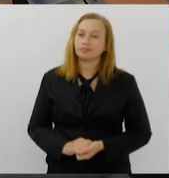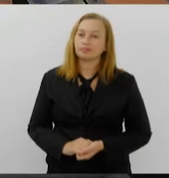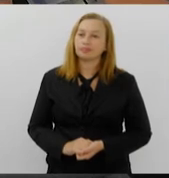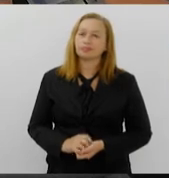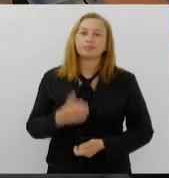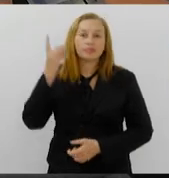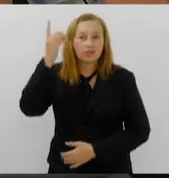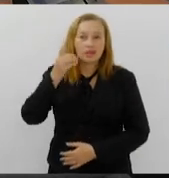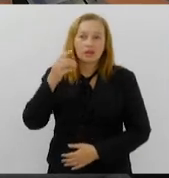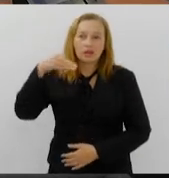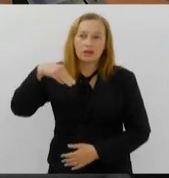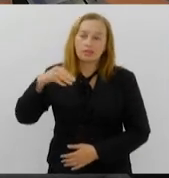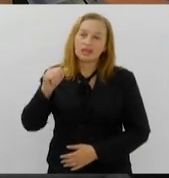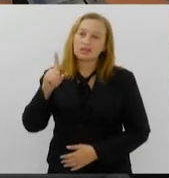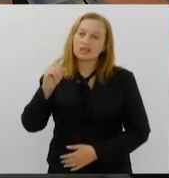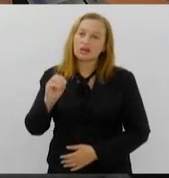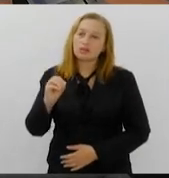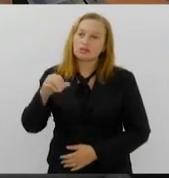Deputado Marcelo Dino.